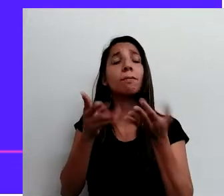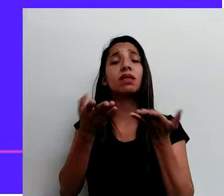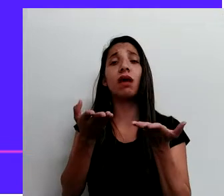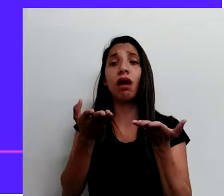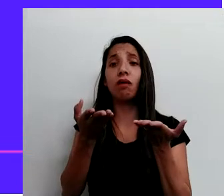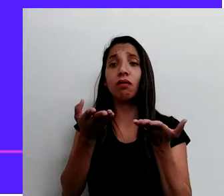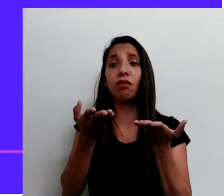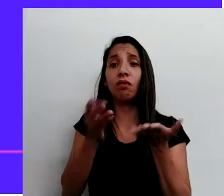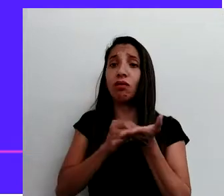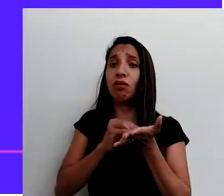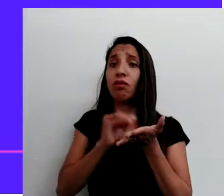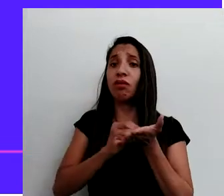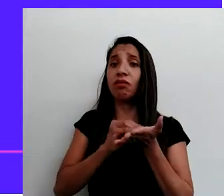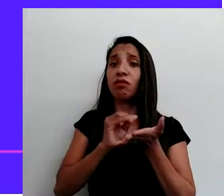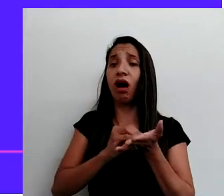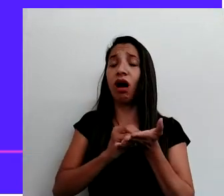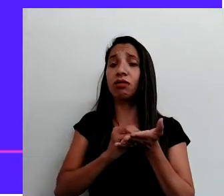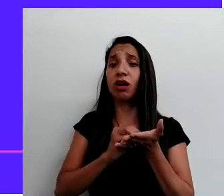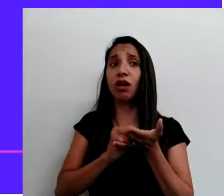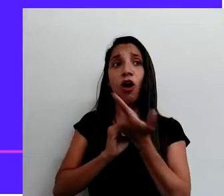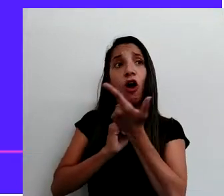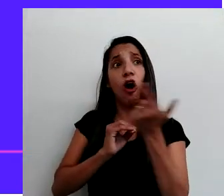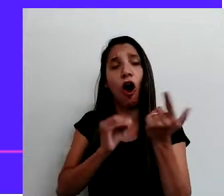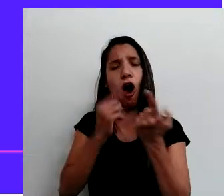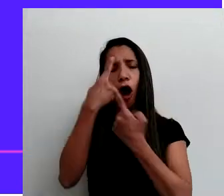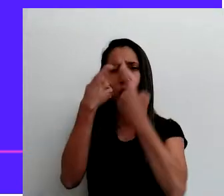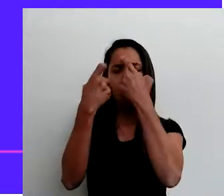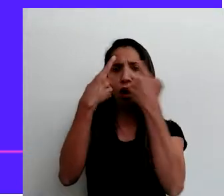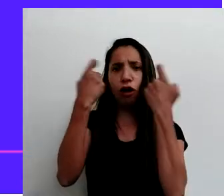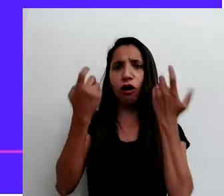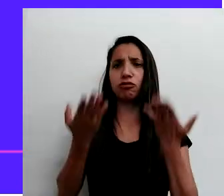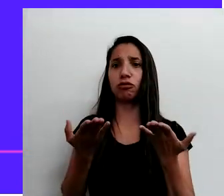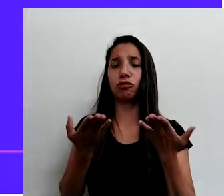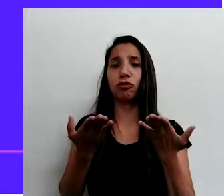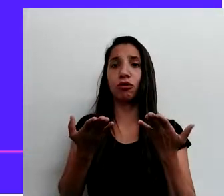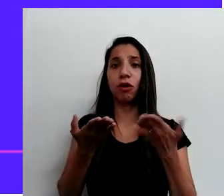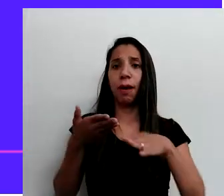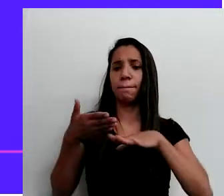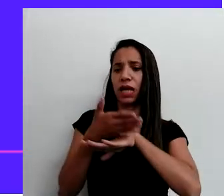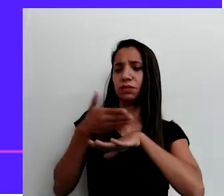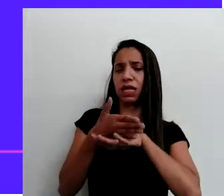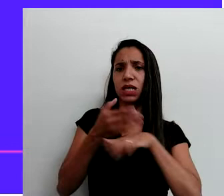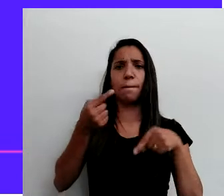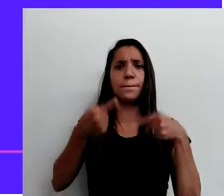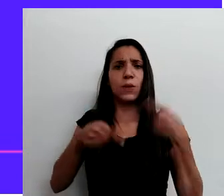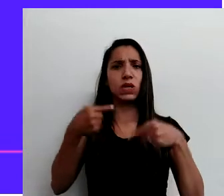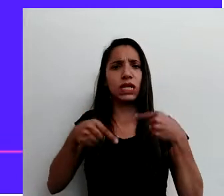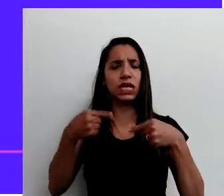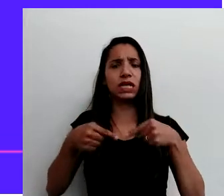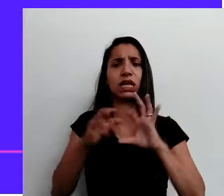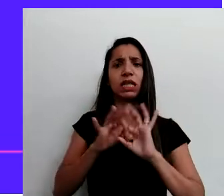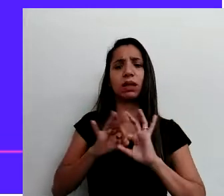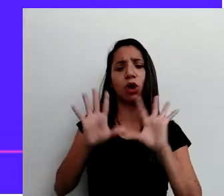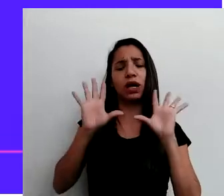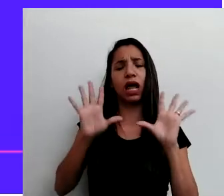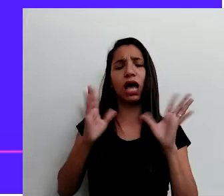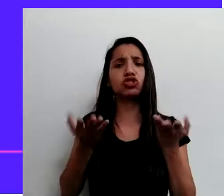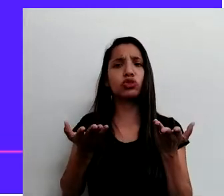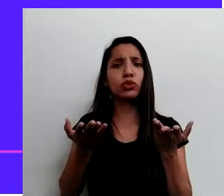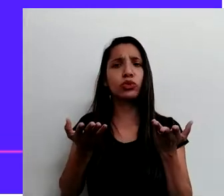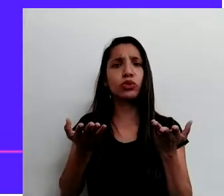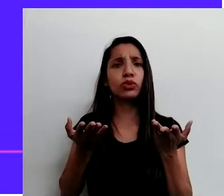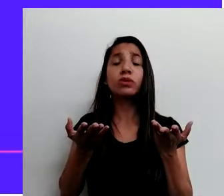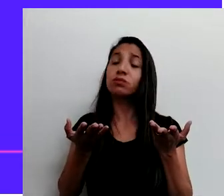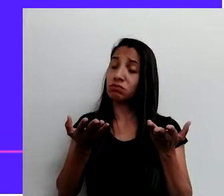de engenhosidade, de propostas de política, de participação no debate democrático, quem está efetivamente